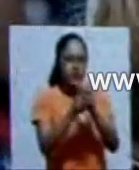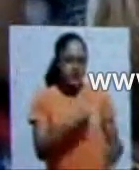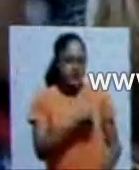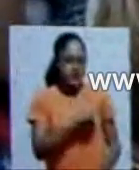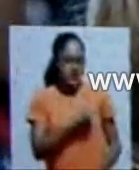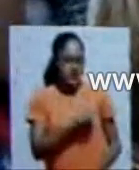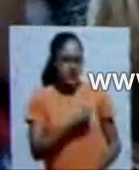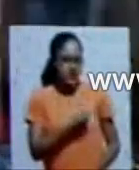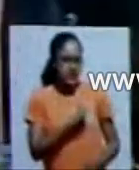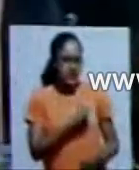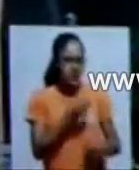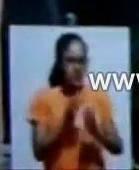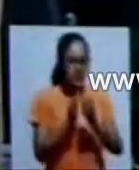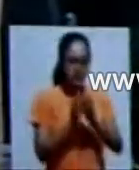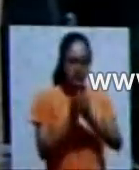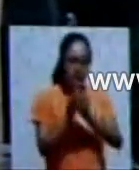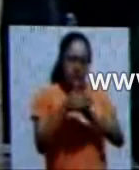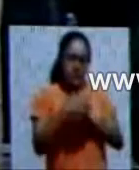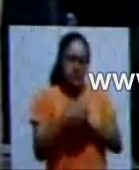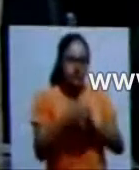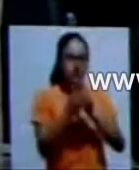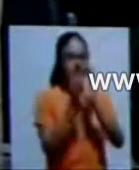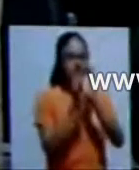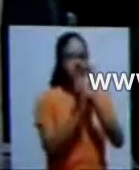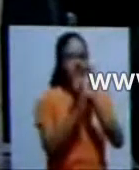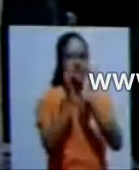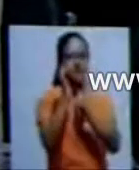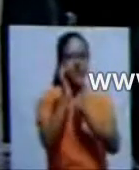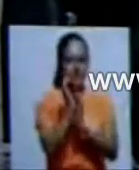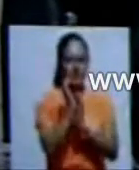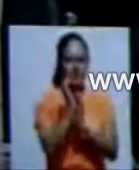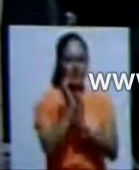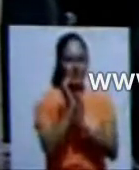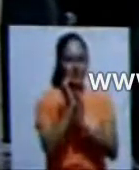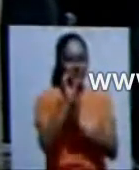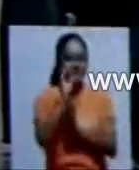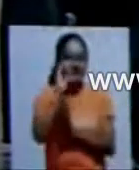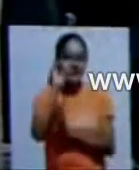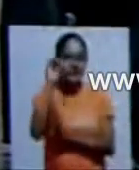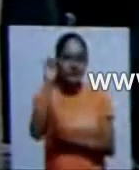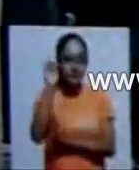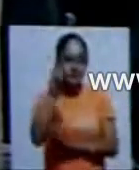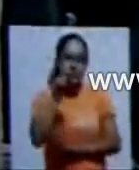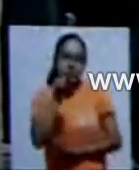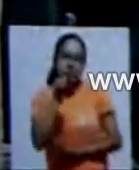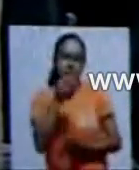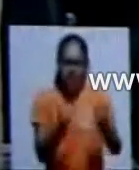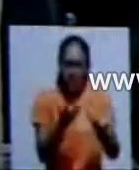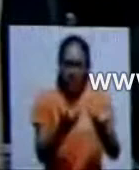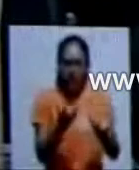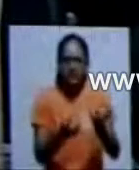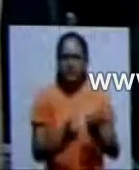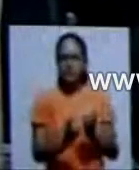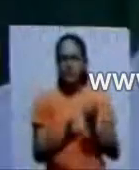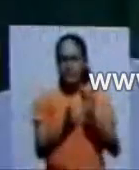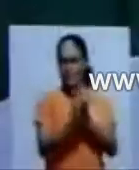está escondida com Cristo em Deus. Se você quer achar a verdadeira